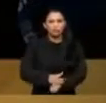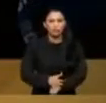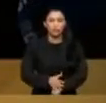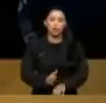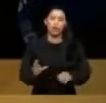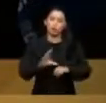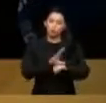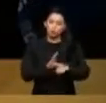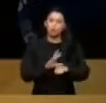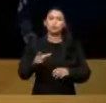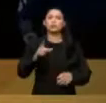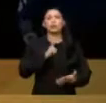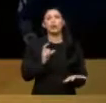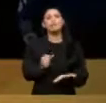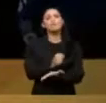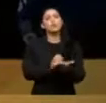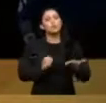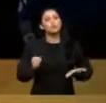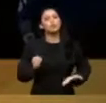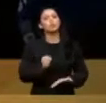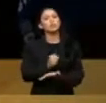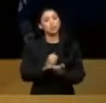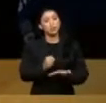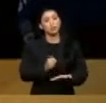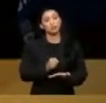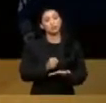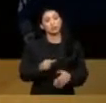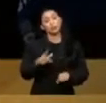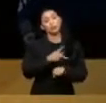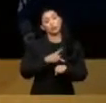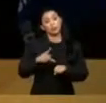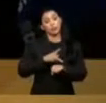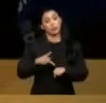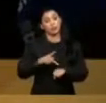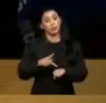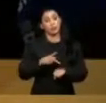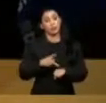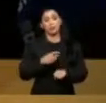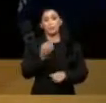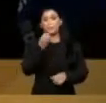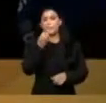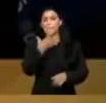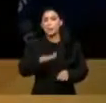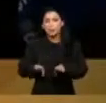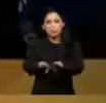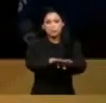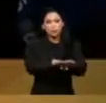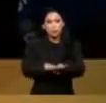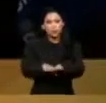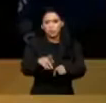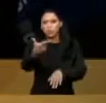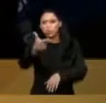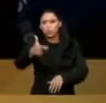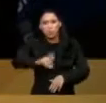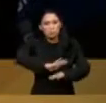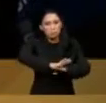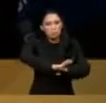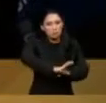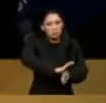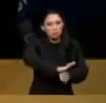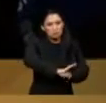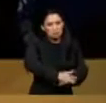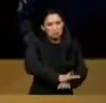dos objetivos fundamentais da República promover o bem de todos sem preconceito de raça e cor.